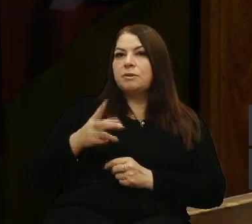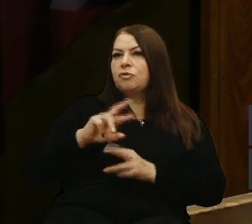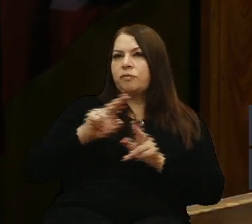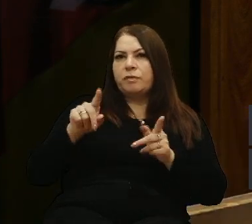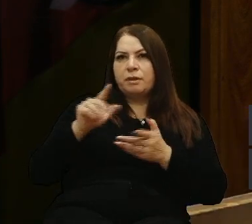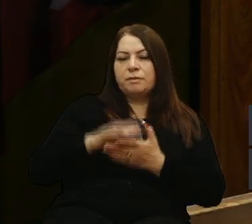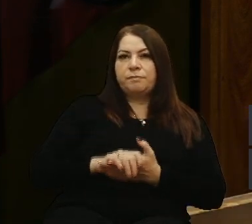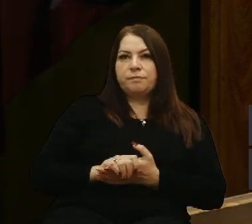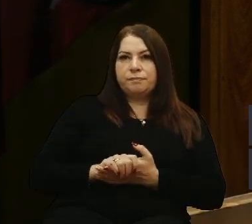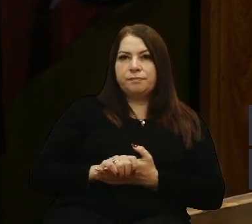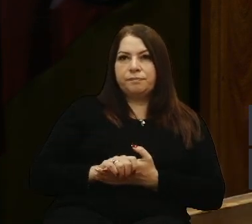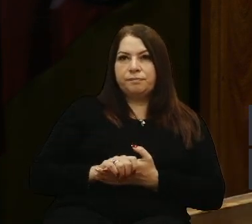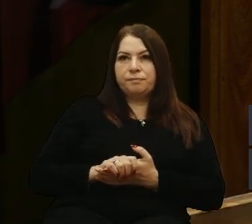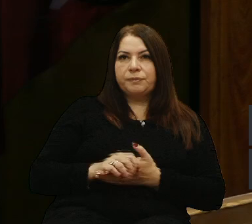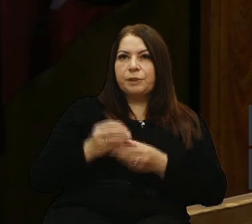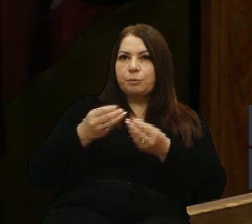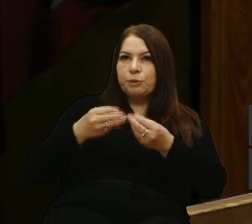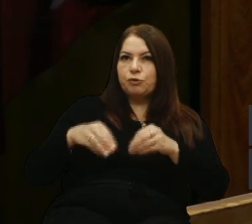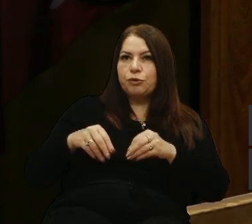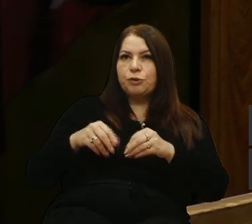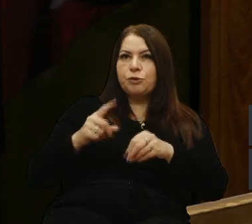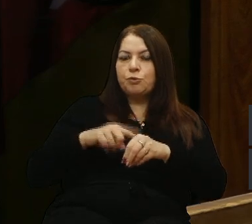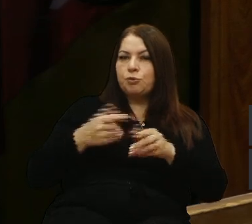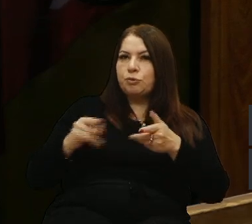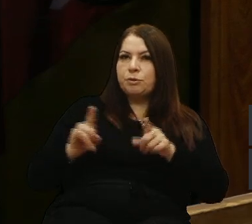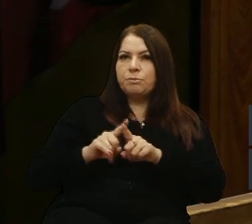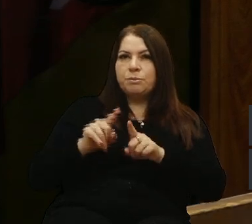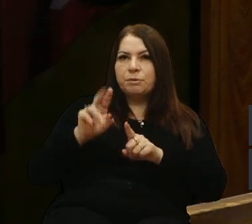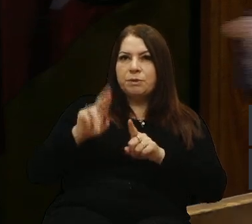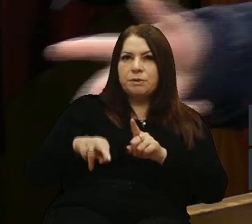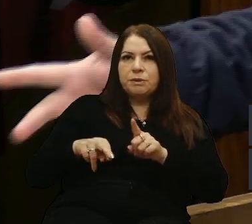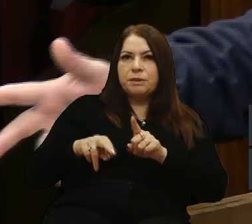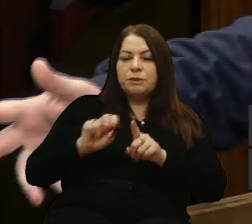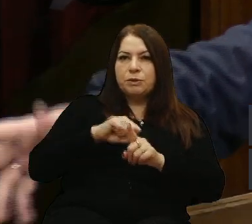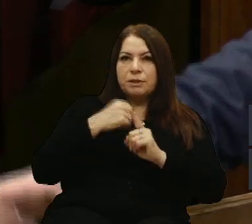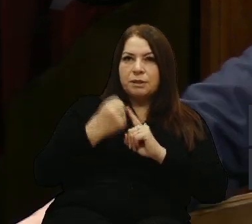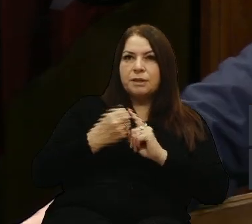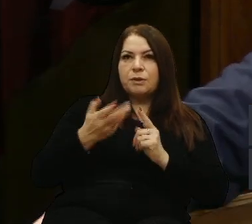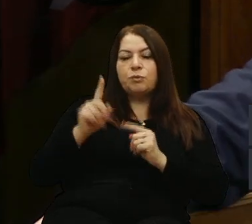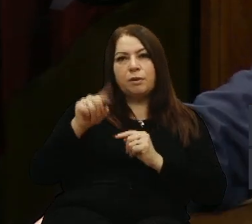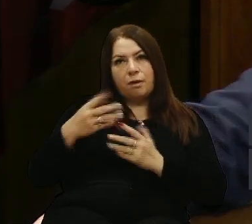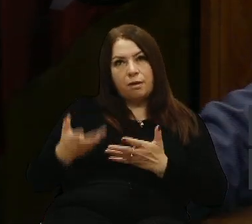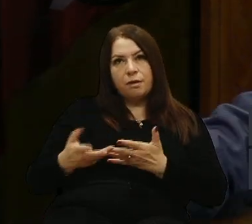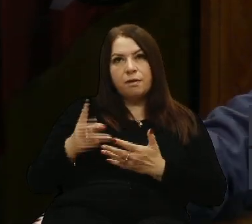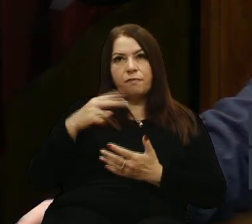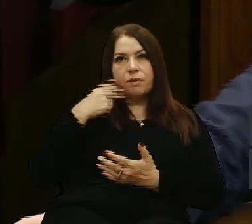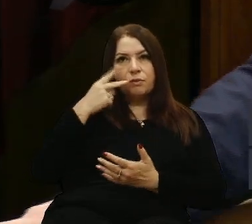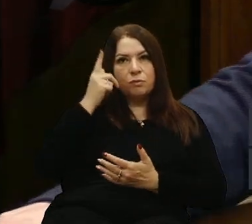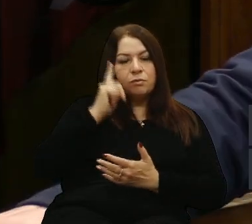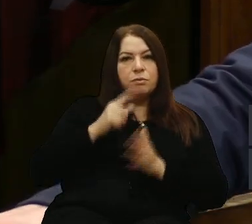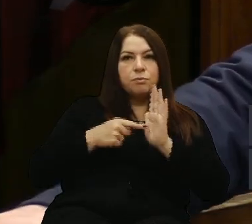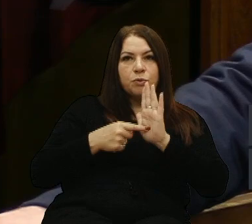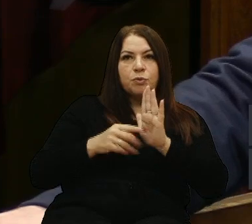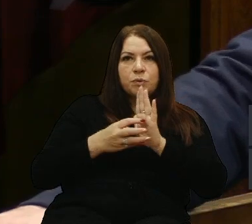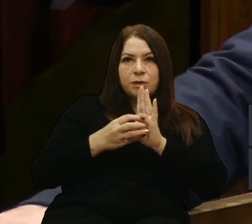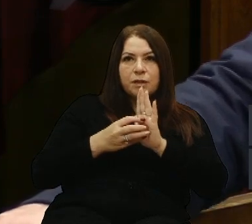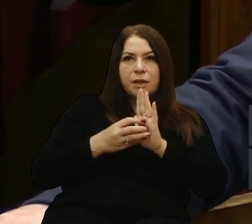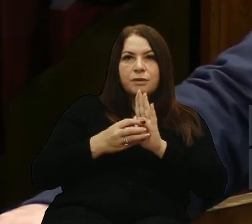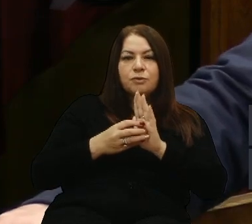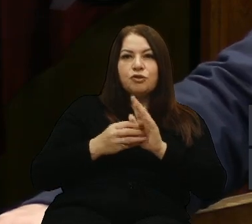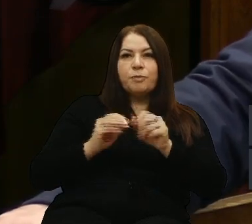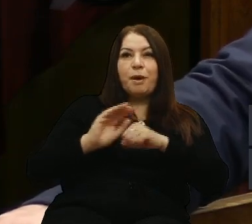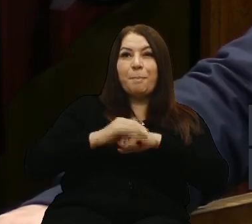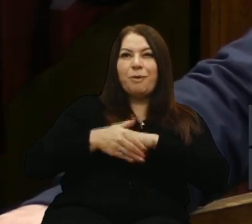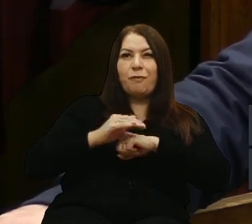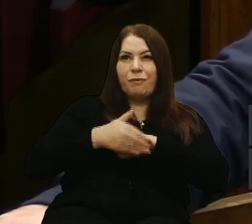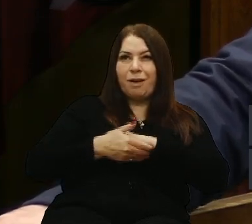diversos prejuízos no último período em razão da nossa sociedade ser o que é. O vereador Lucas apresentou dados de pedofilia